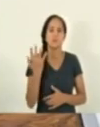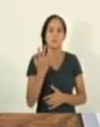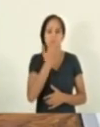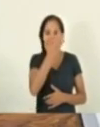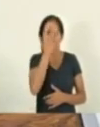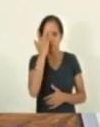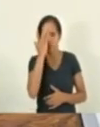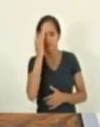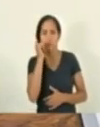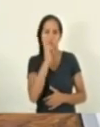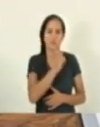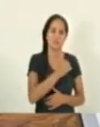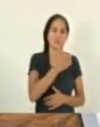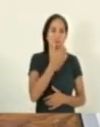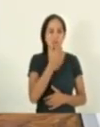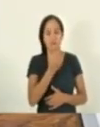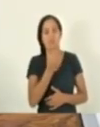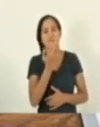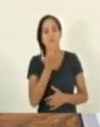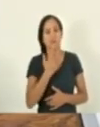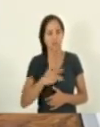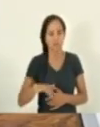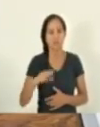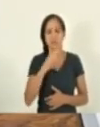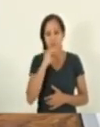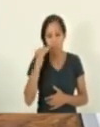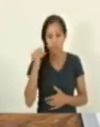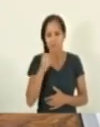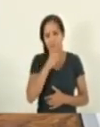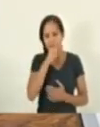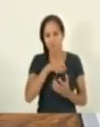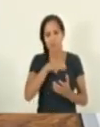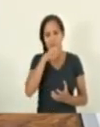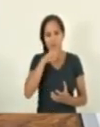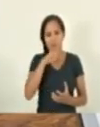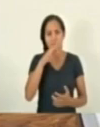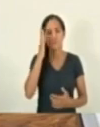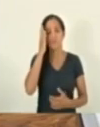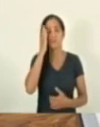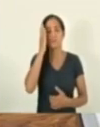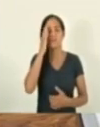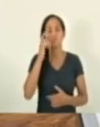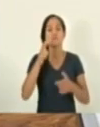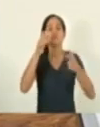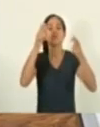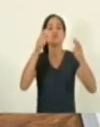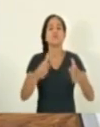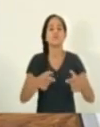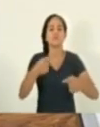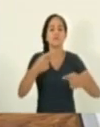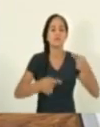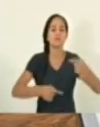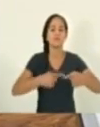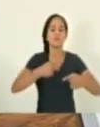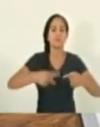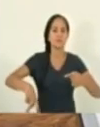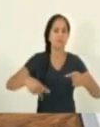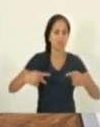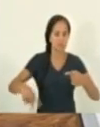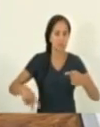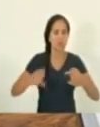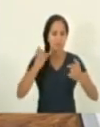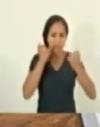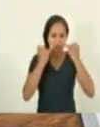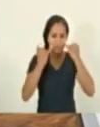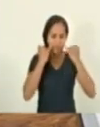quantas mulheres, quantas crianças, quantos adolescentes, quantos idosos. É para direcionar as políticas públicas. Os dados